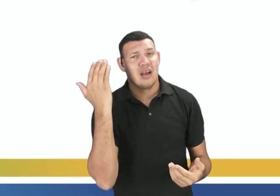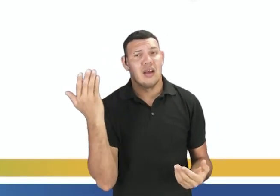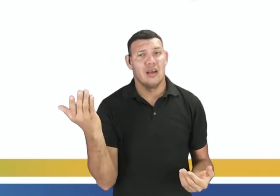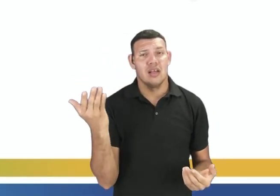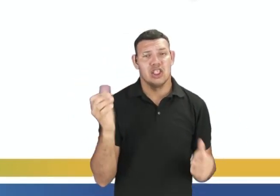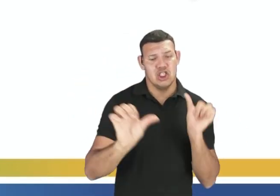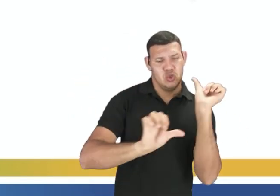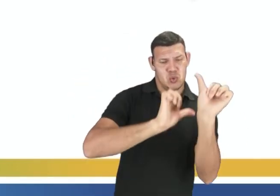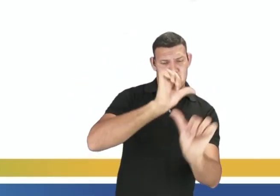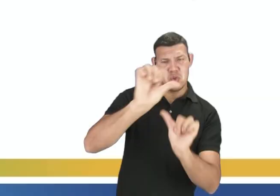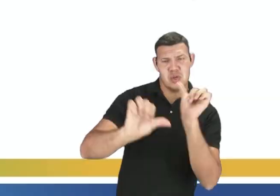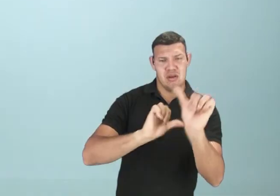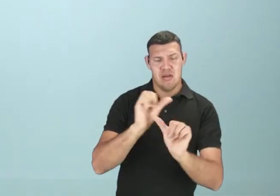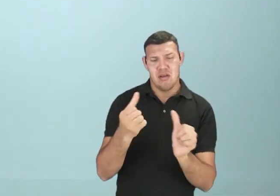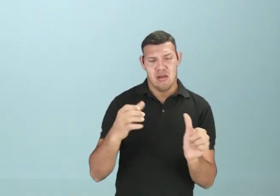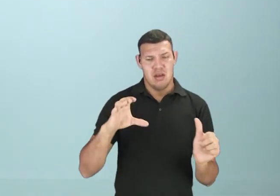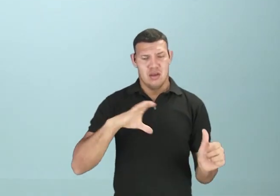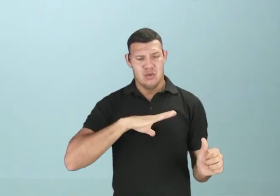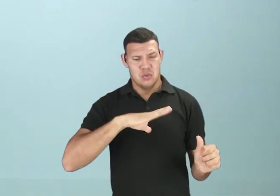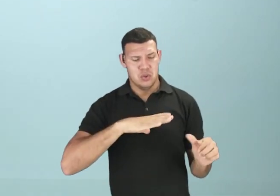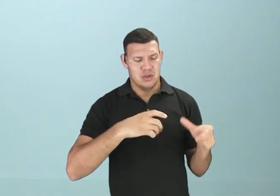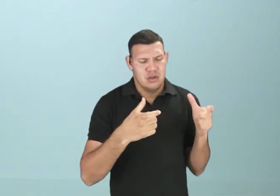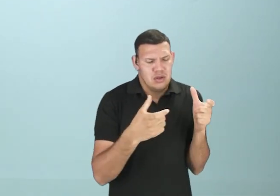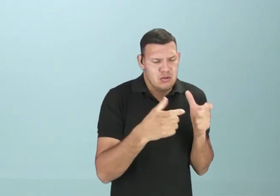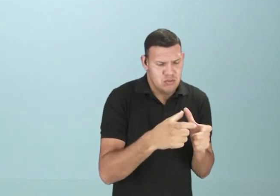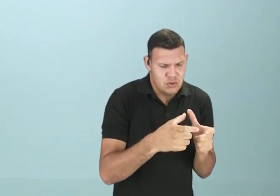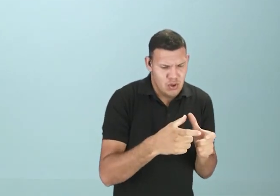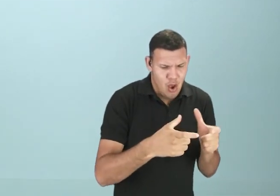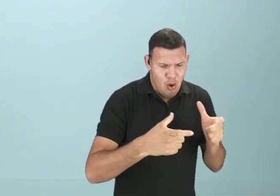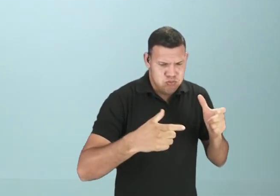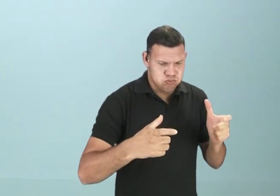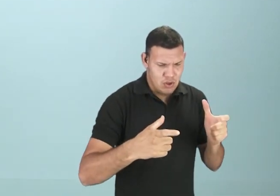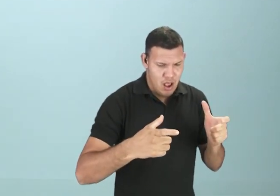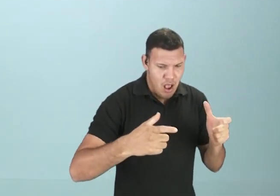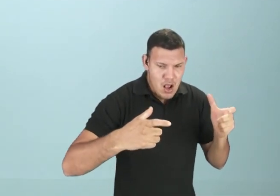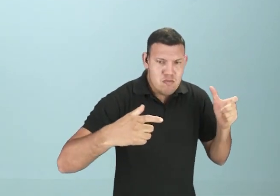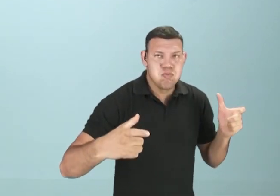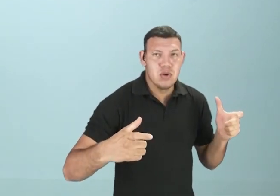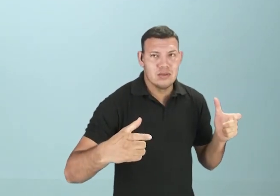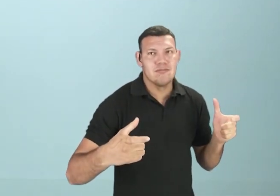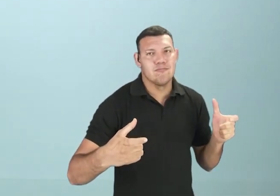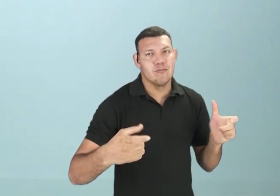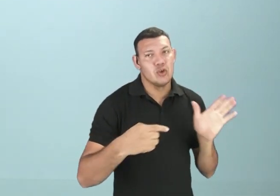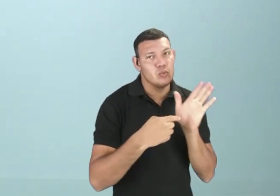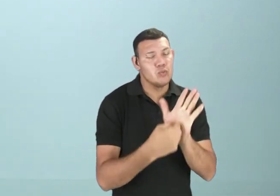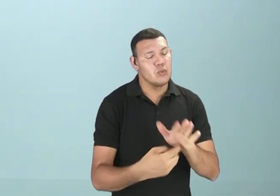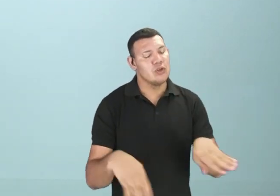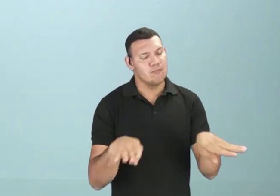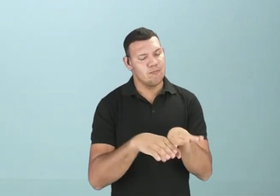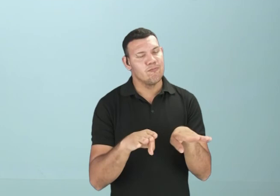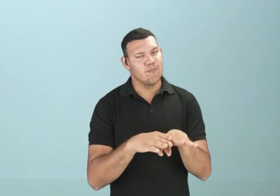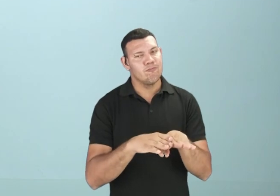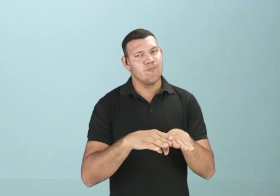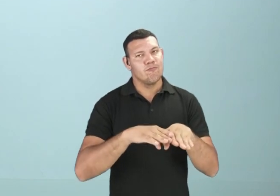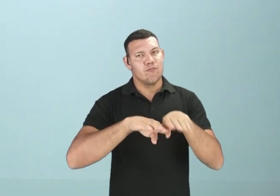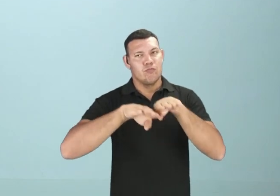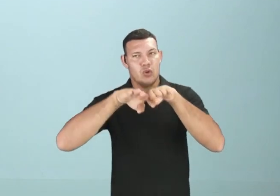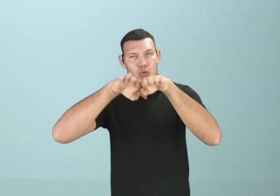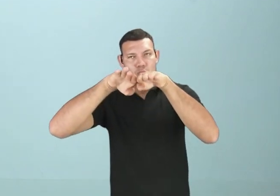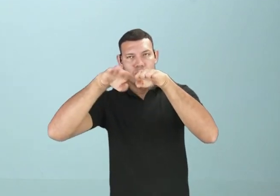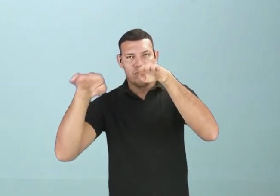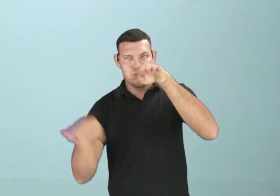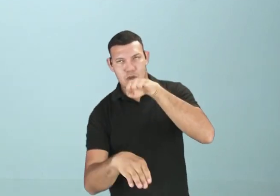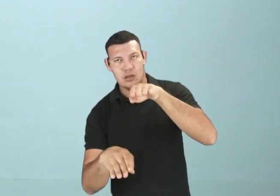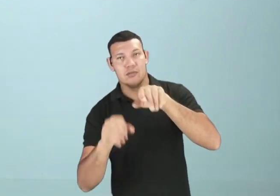ao transformar uma cidade pequena, média e grande, aconteceu também a revelação da desigualdade social muito grande naquela imagem, ok?